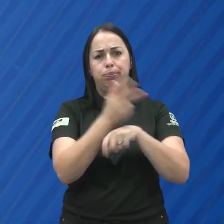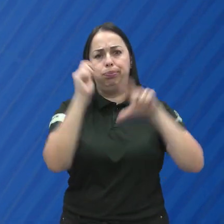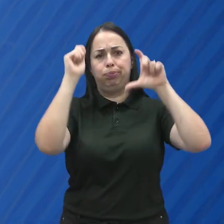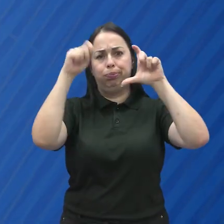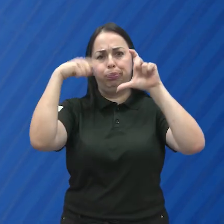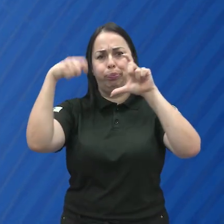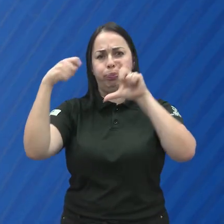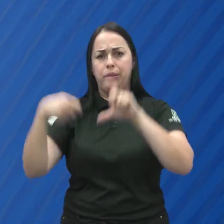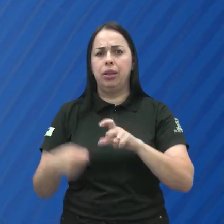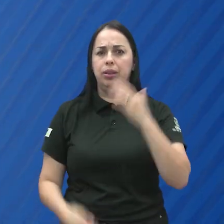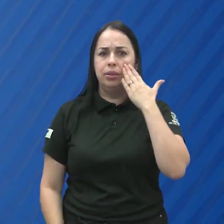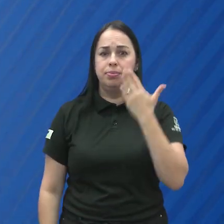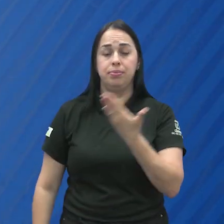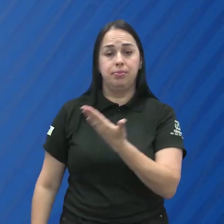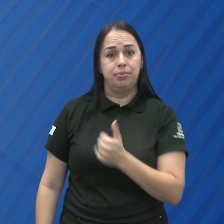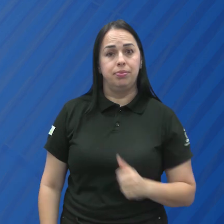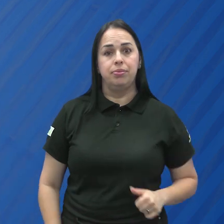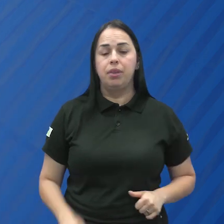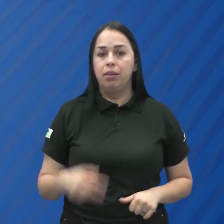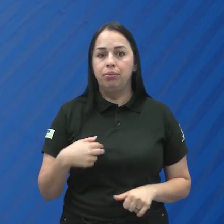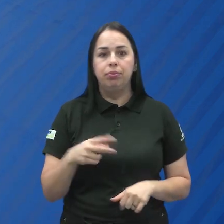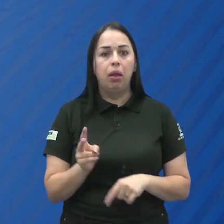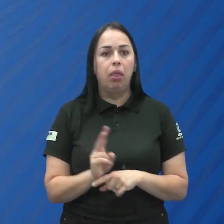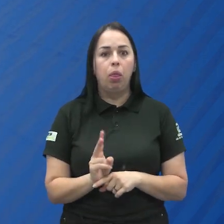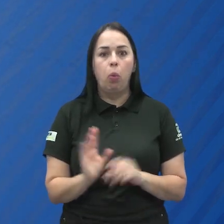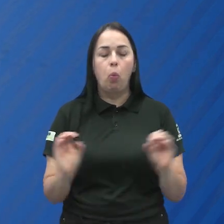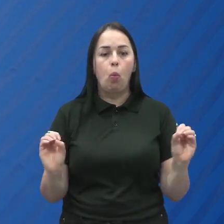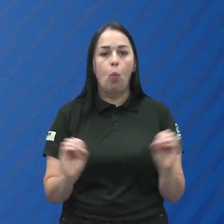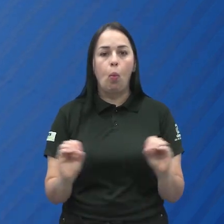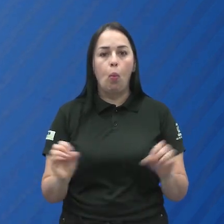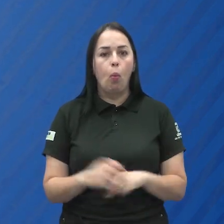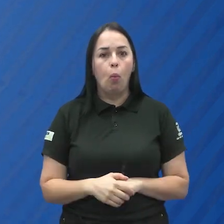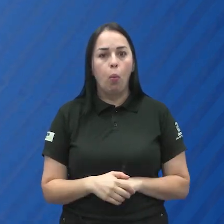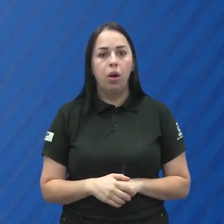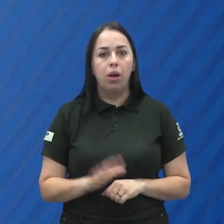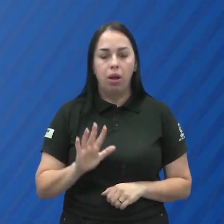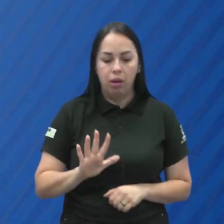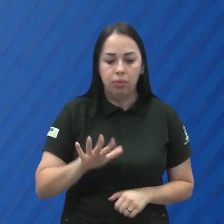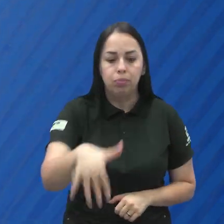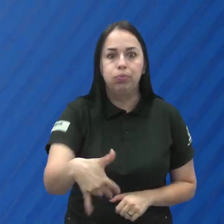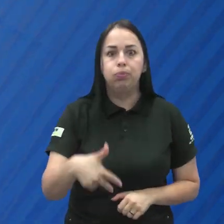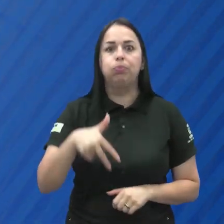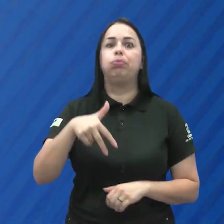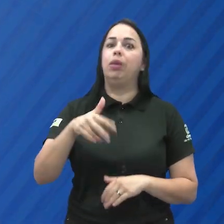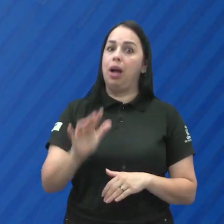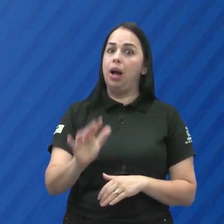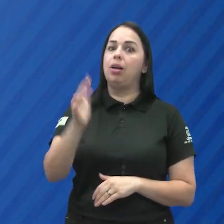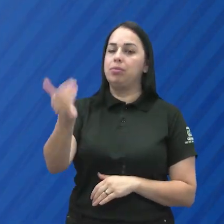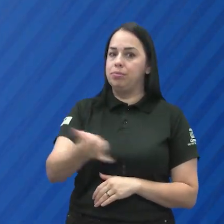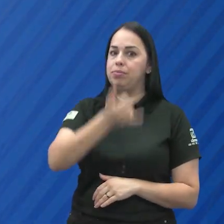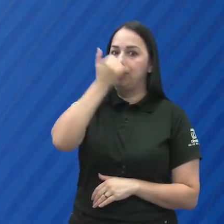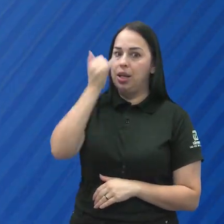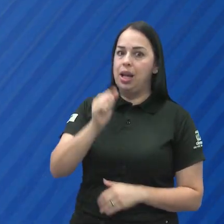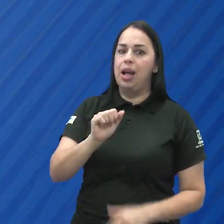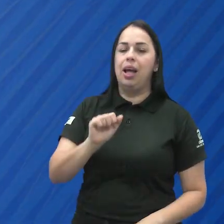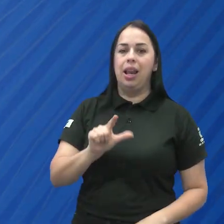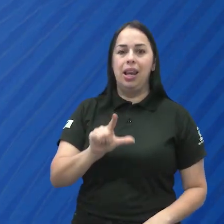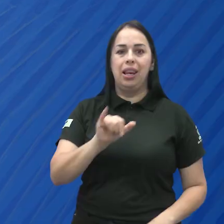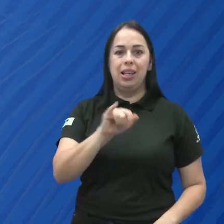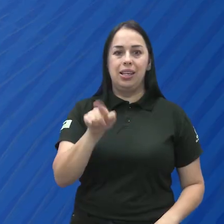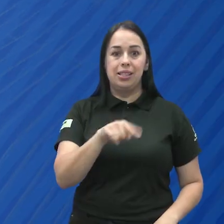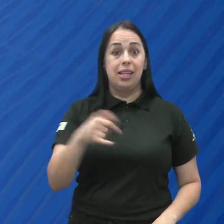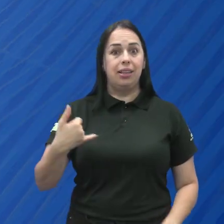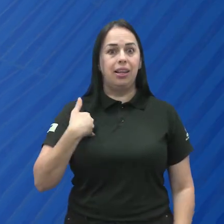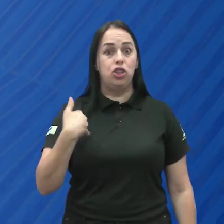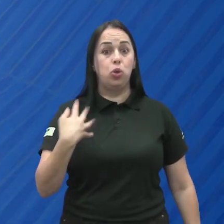de registros de acidentes como esse. Um instante de desatenção que se transforma em perigo. Foi o que aconteceu com a Liz,